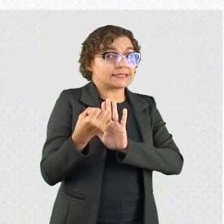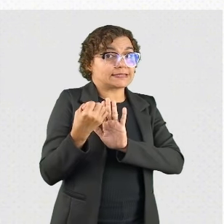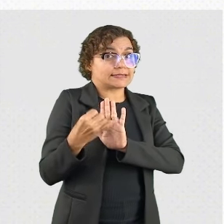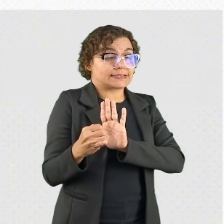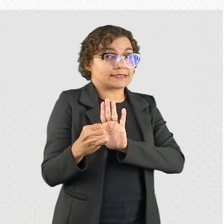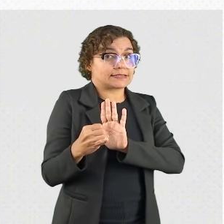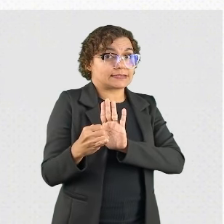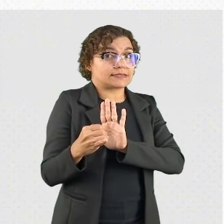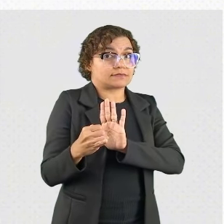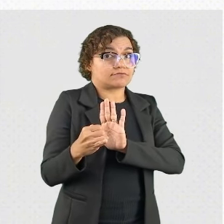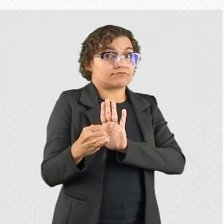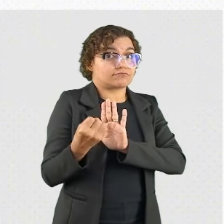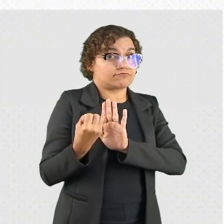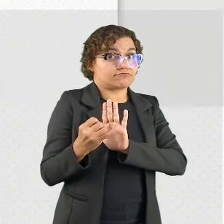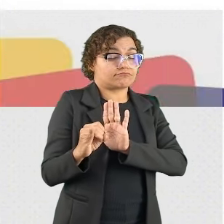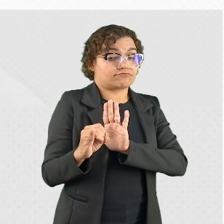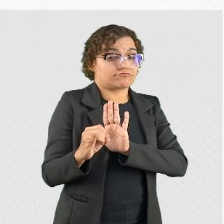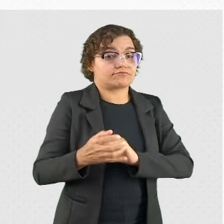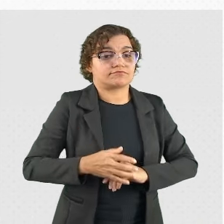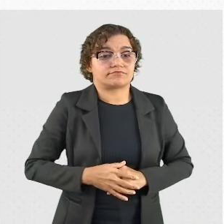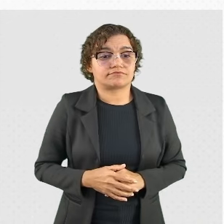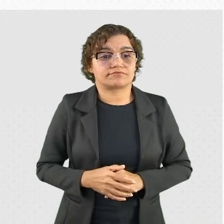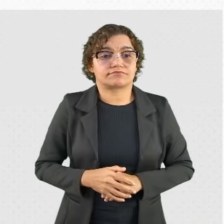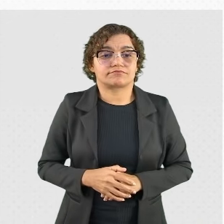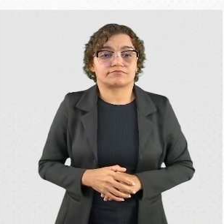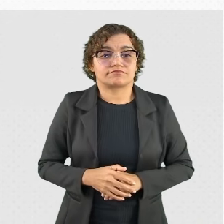e somente se